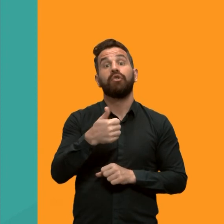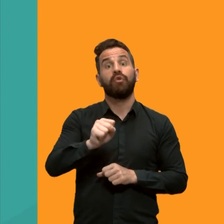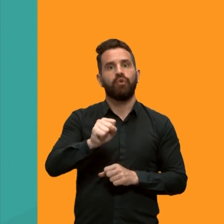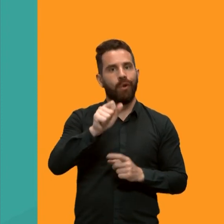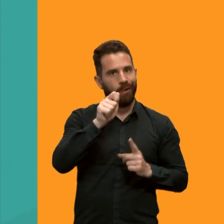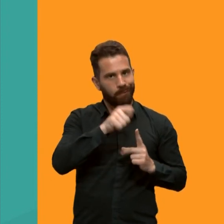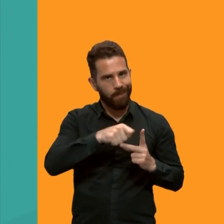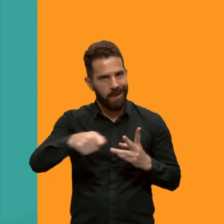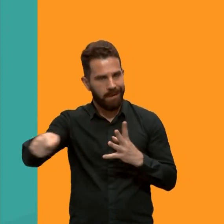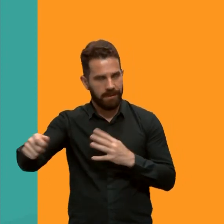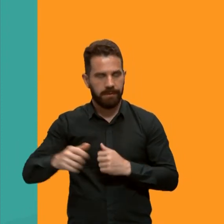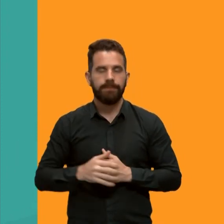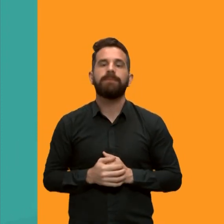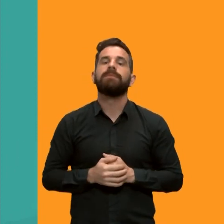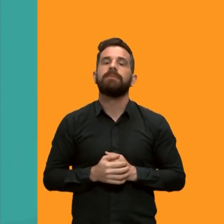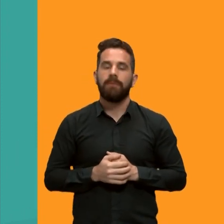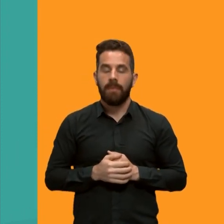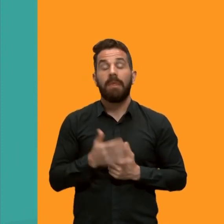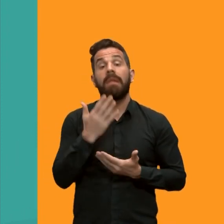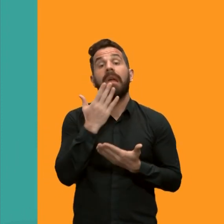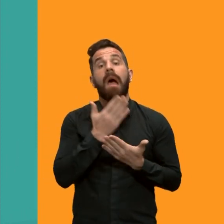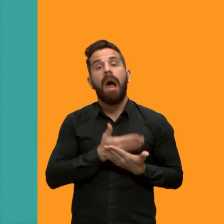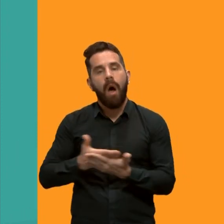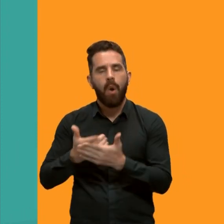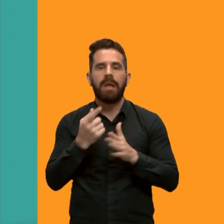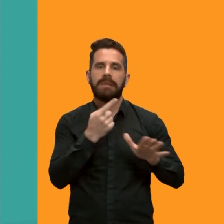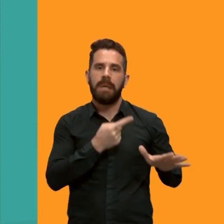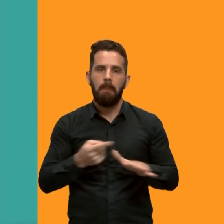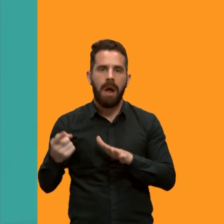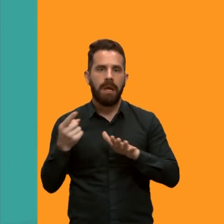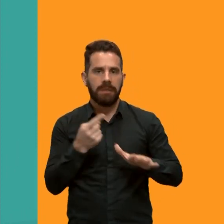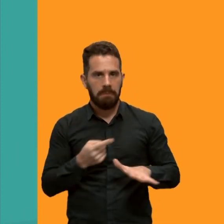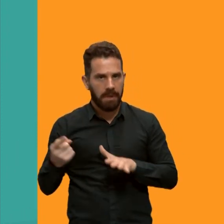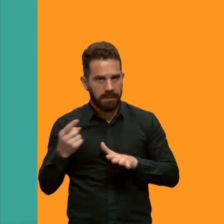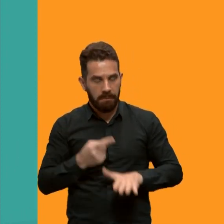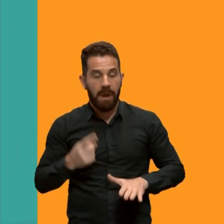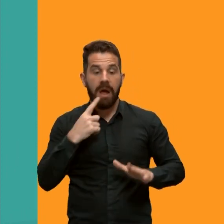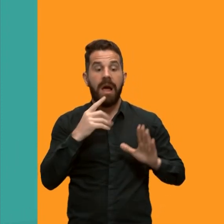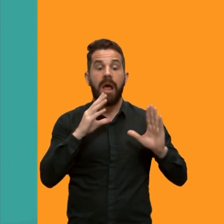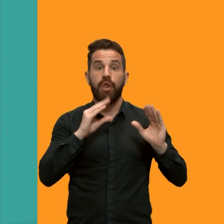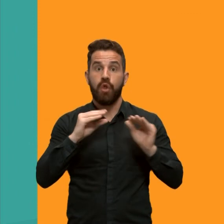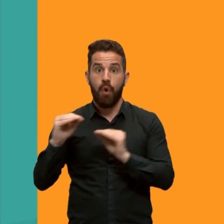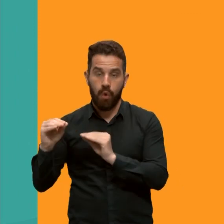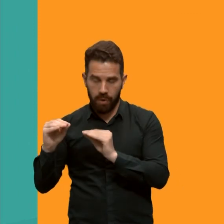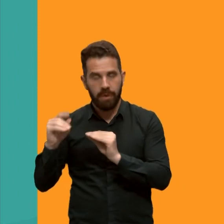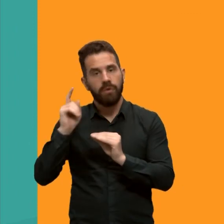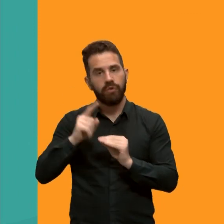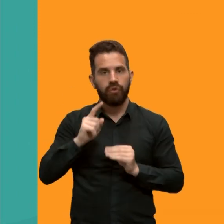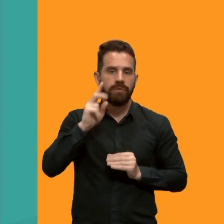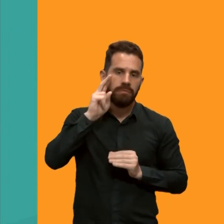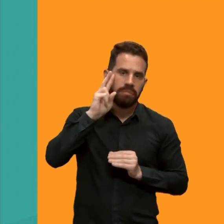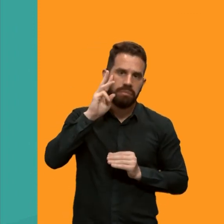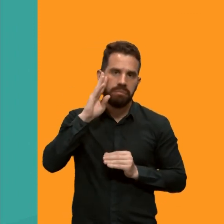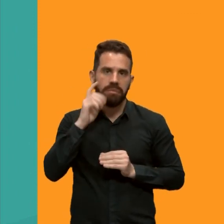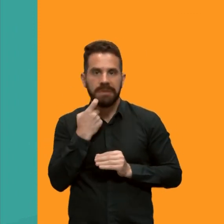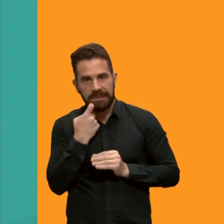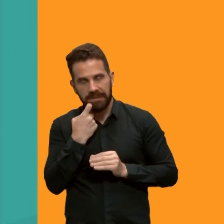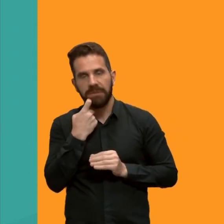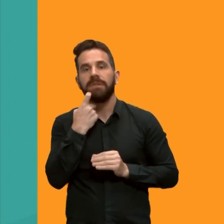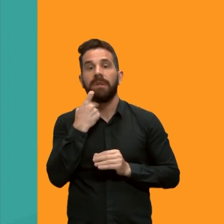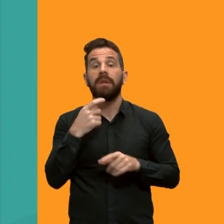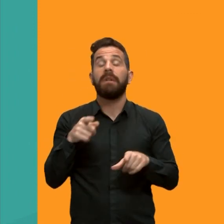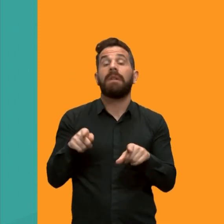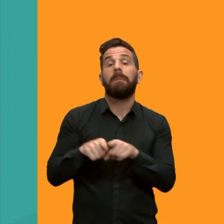meses. As aulas são semanais, no período noturno durante os dias da semana e no